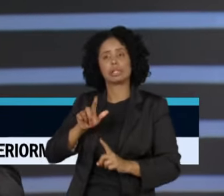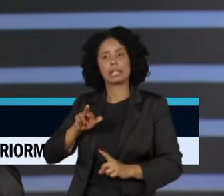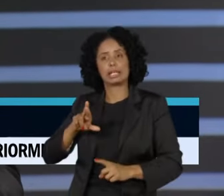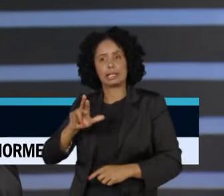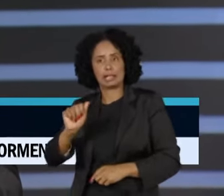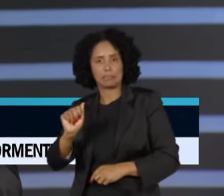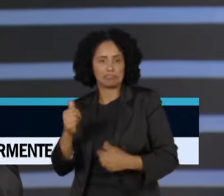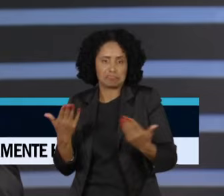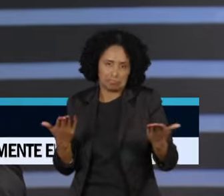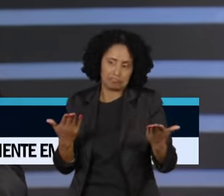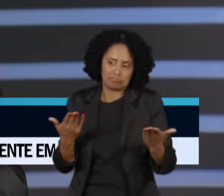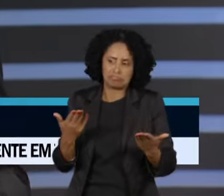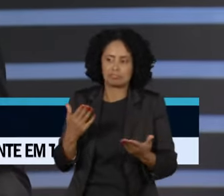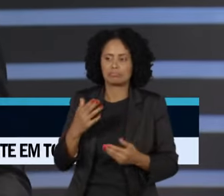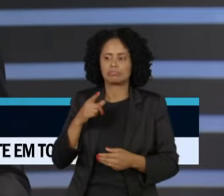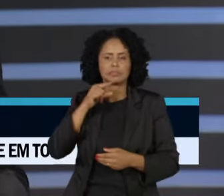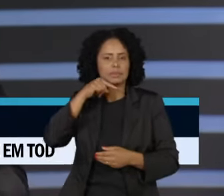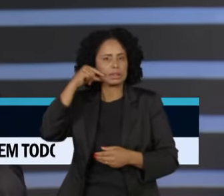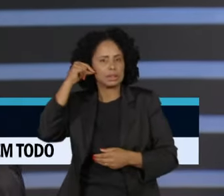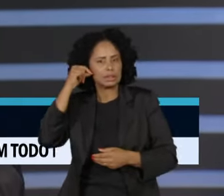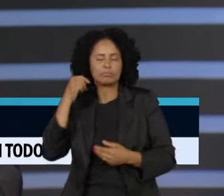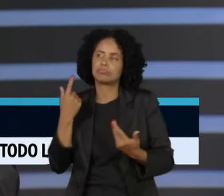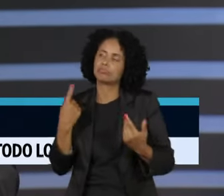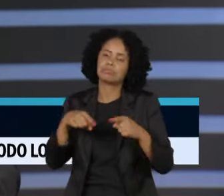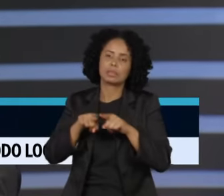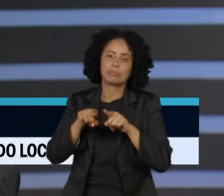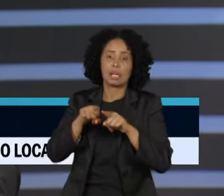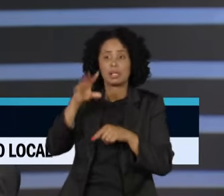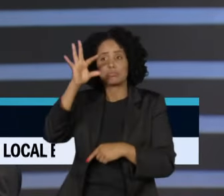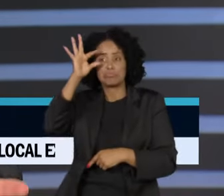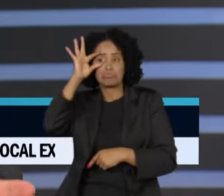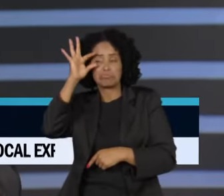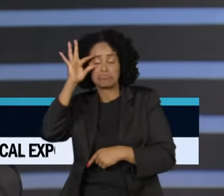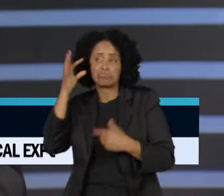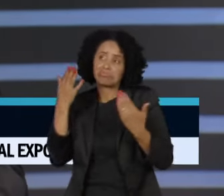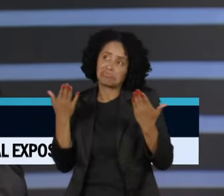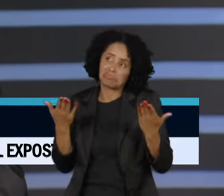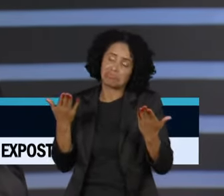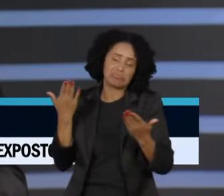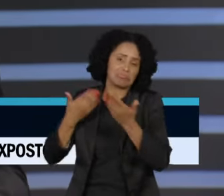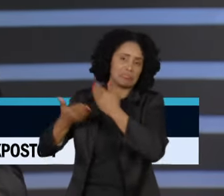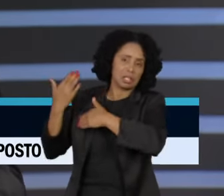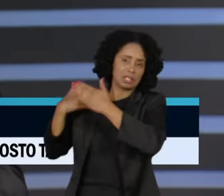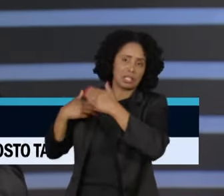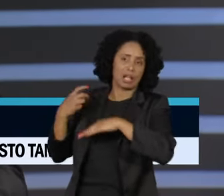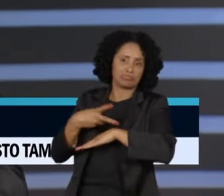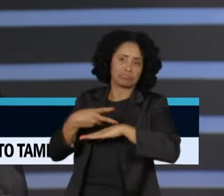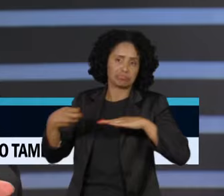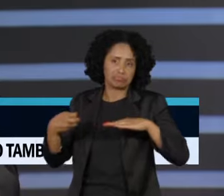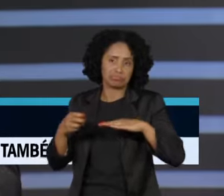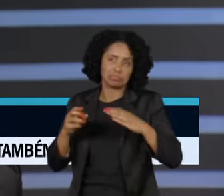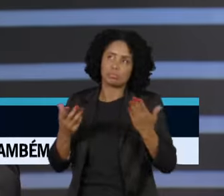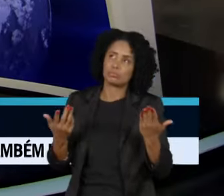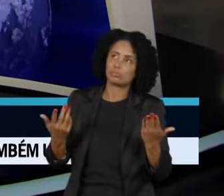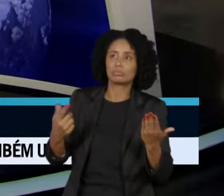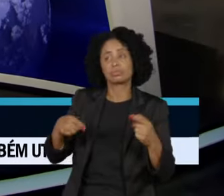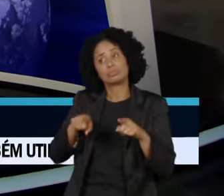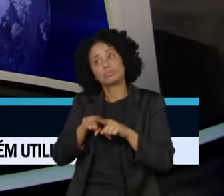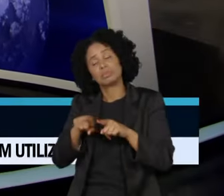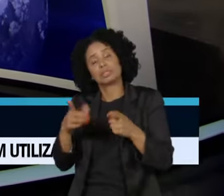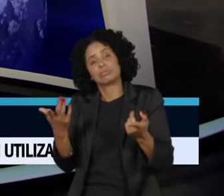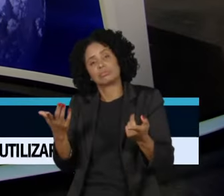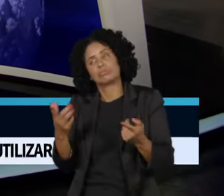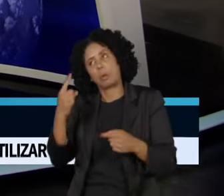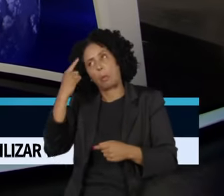se defende, inclusive, no PT, é a própria ex-presidente Dilma Rousseff, uma vez que ela sofreu impeachment, teve o mandato interrompido, e a ideia é que